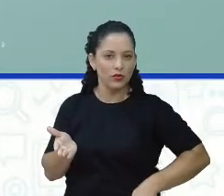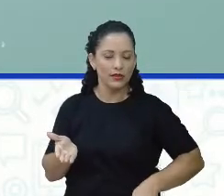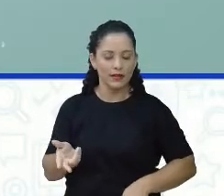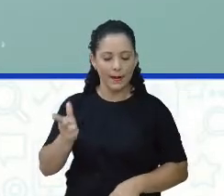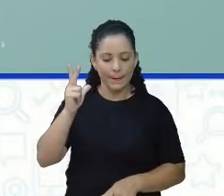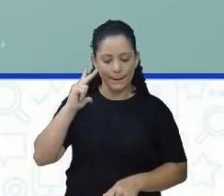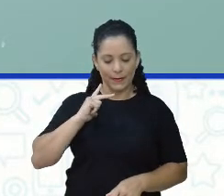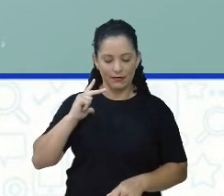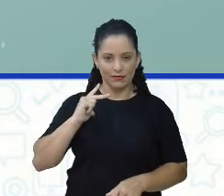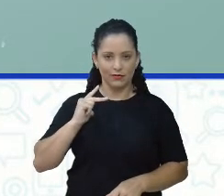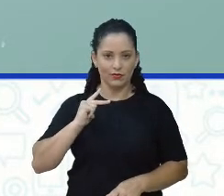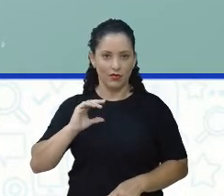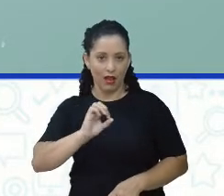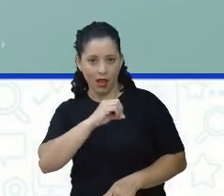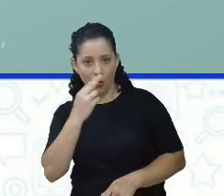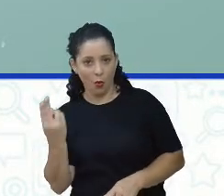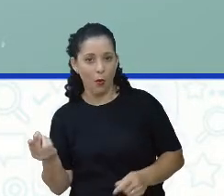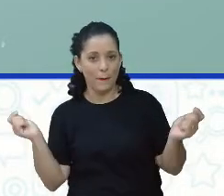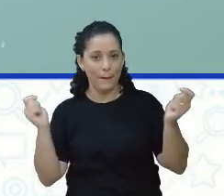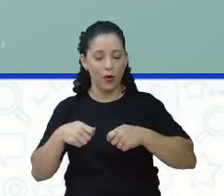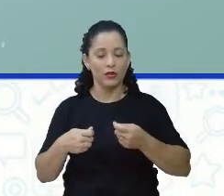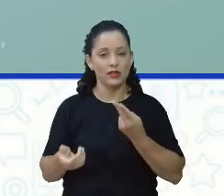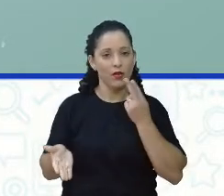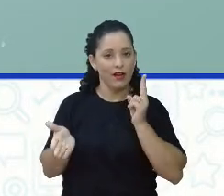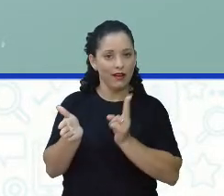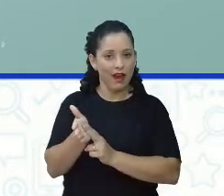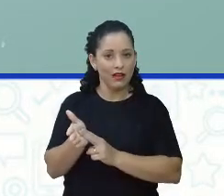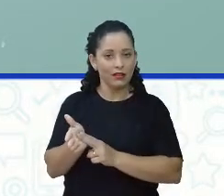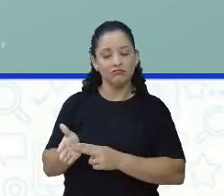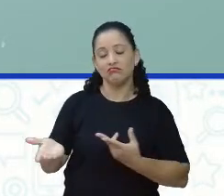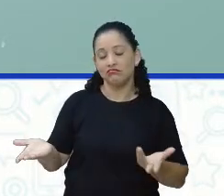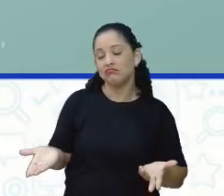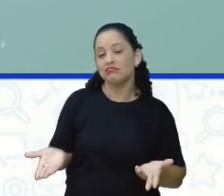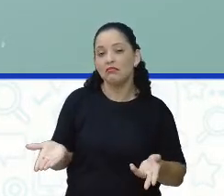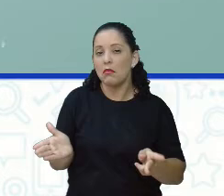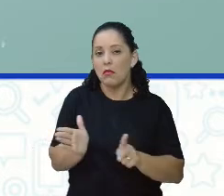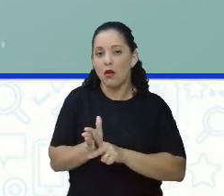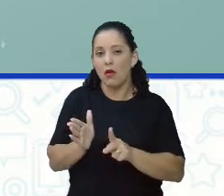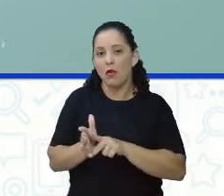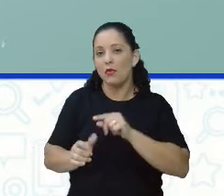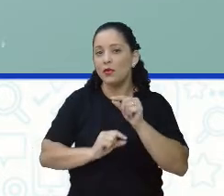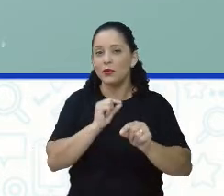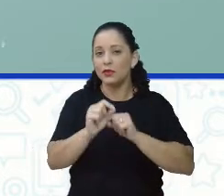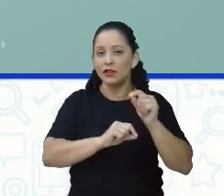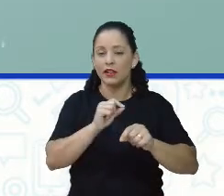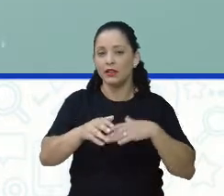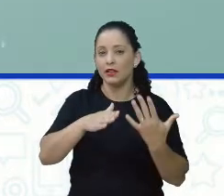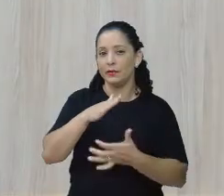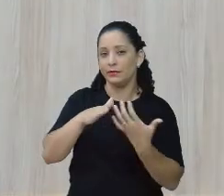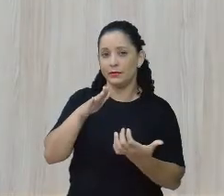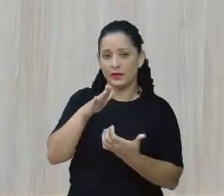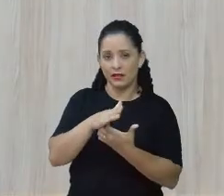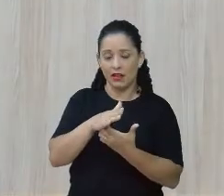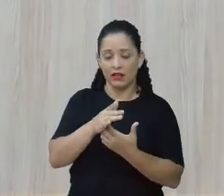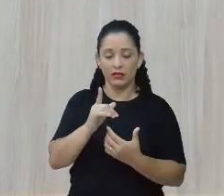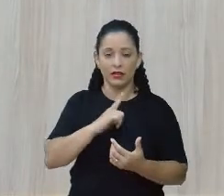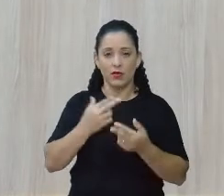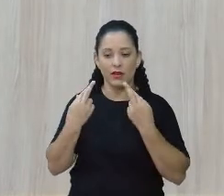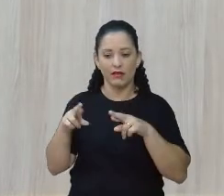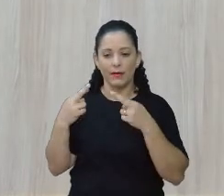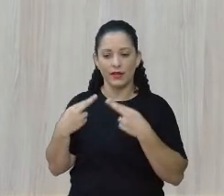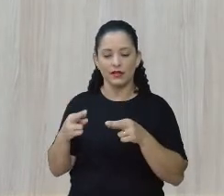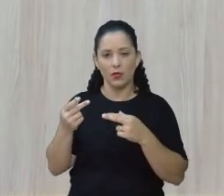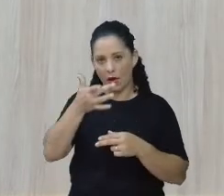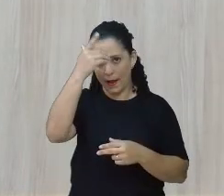falou sobre isso. Então, a carta de reclamação, mais especificamente, né, que você pode fazer uma reclamação a uma